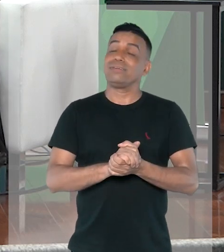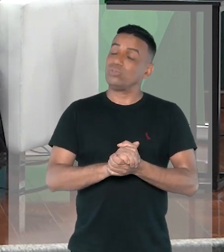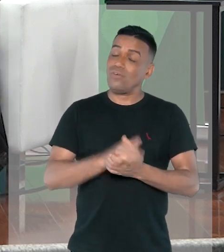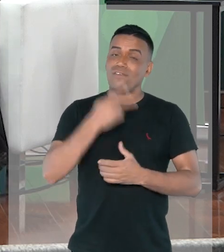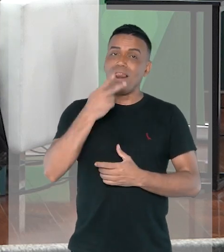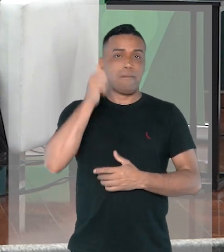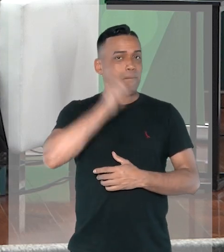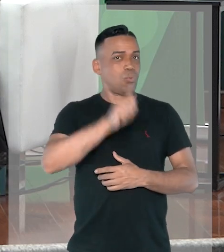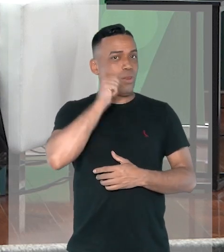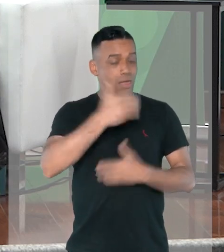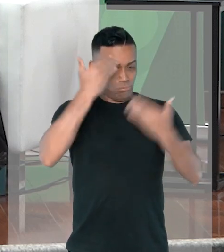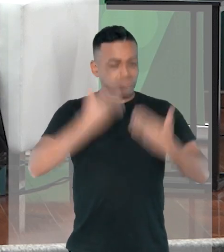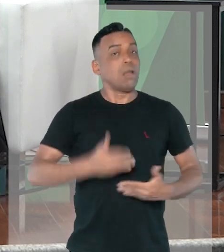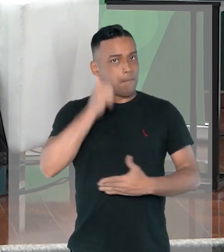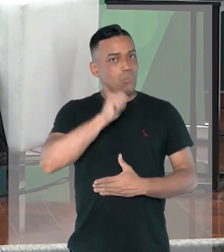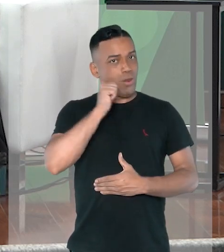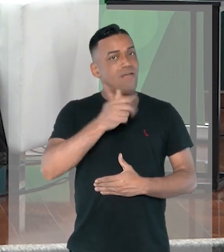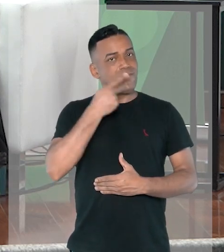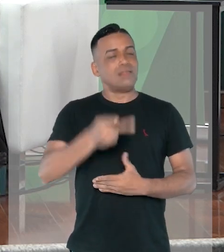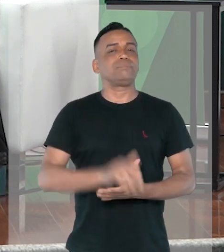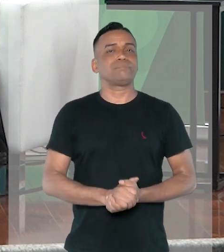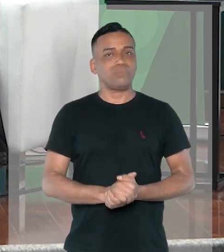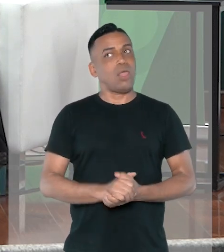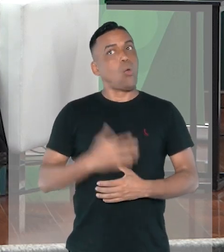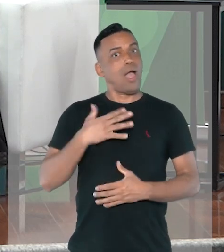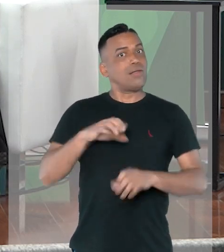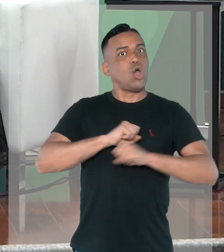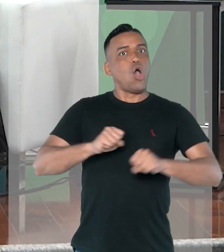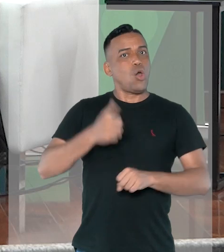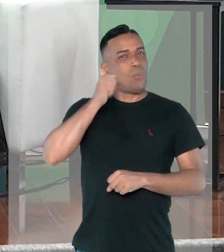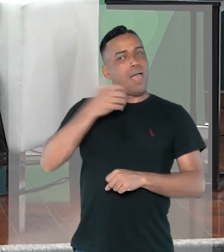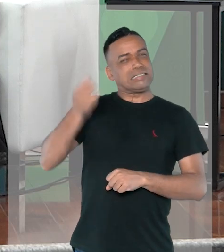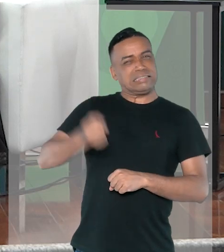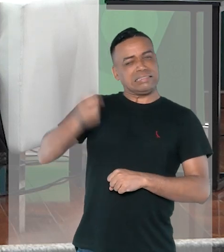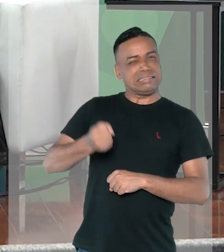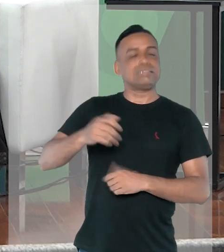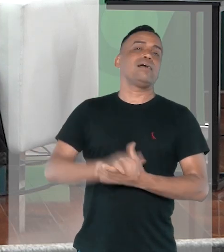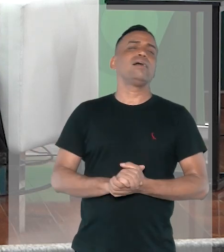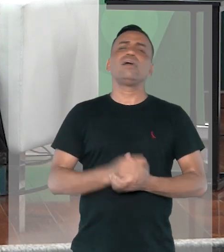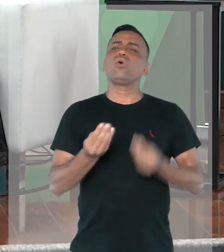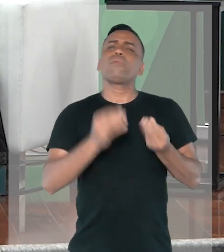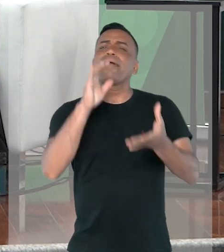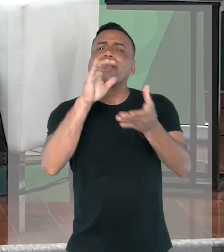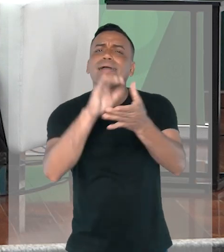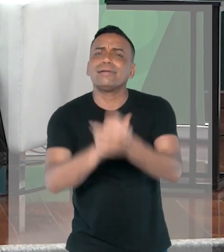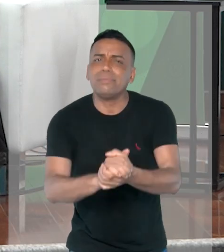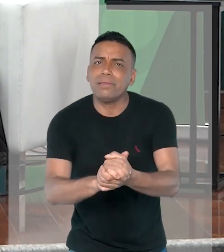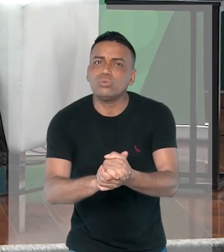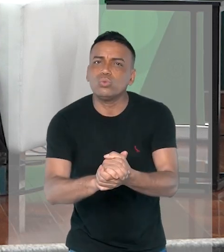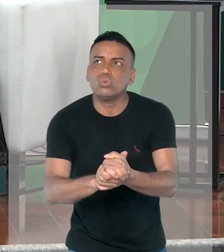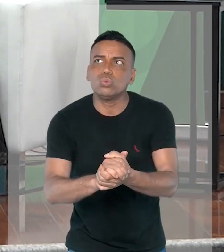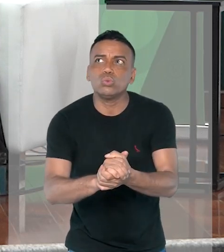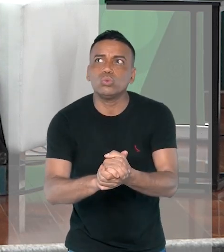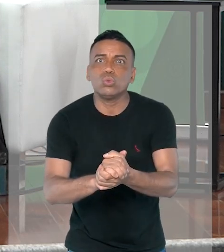mulher agora. Eu, sendo mulher, eu sempre gosto de puxar a sardinha para nós meninas. Como é que é o casamento? Vamos ver como é